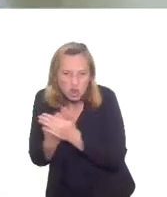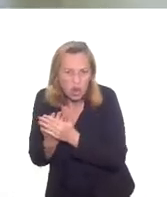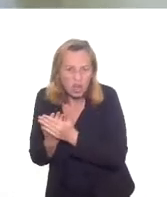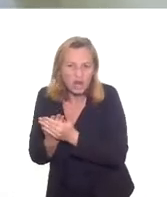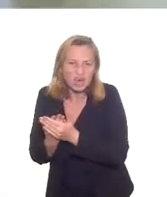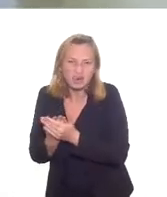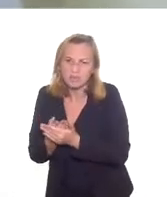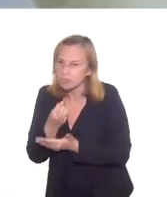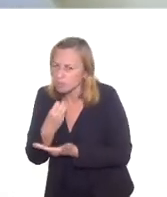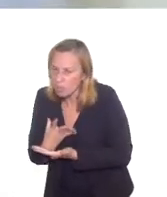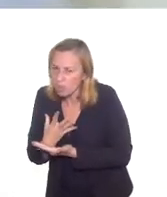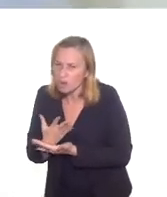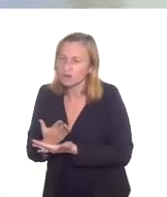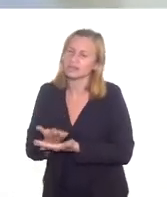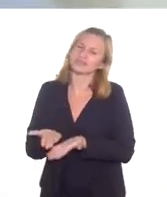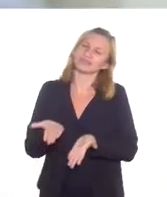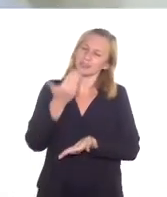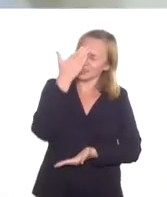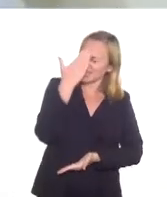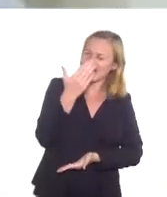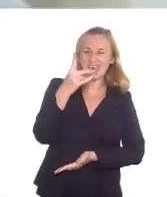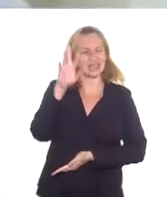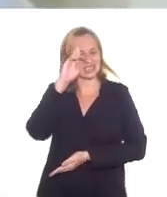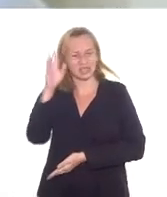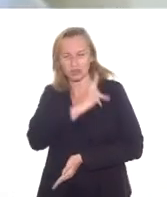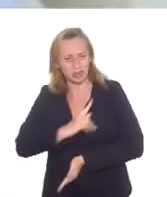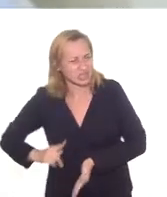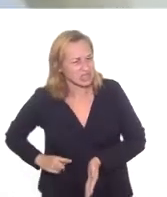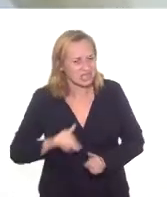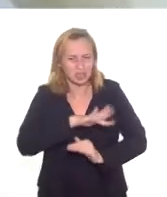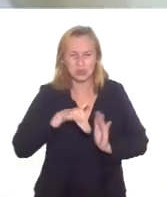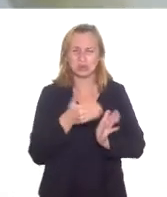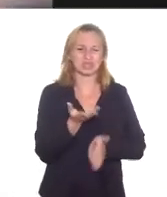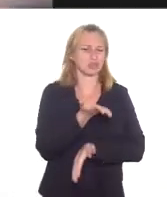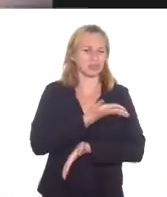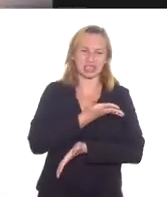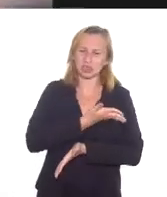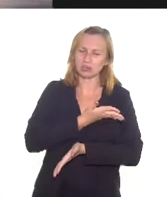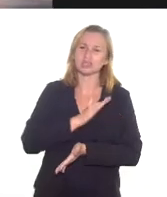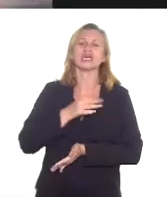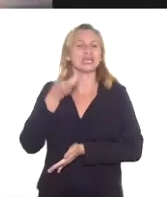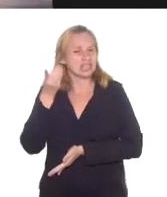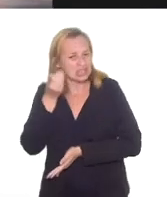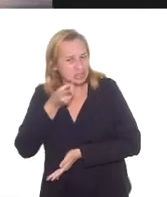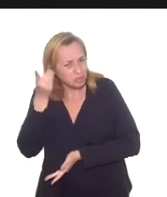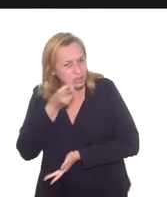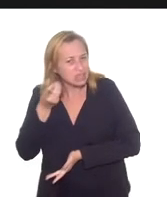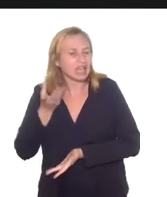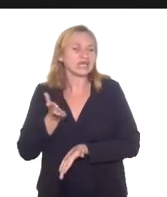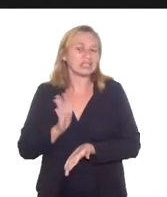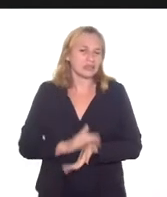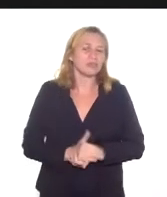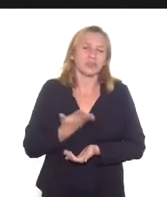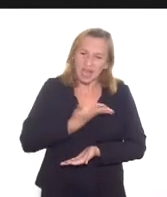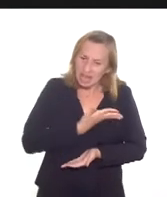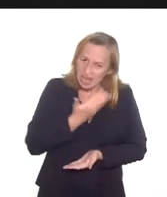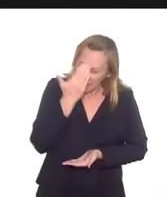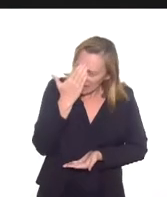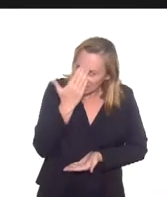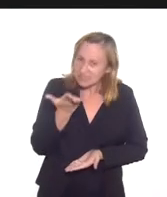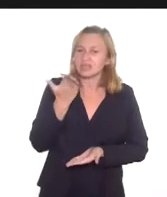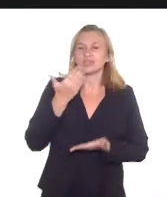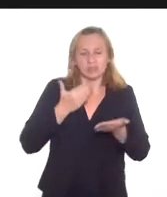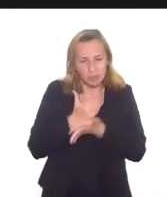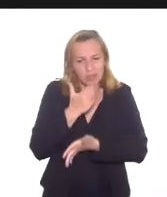de se lamentar. Agradeço, presidente, agradeço a todos os companheiros, as deputadas, agradeço muito essa